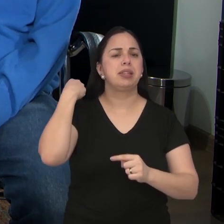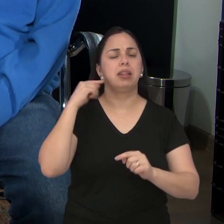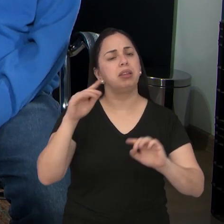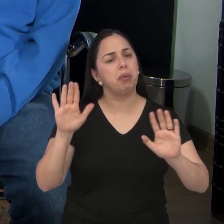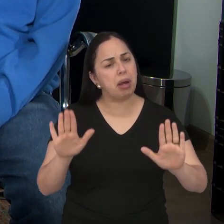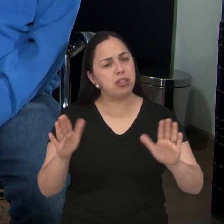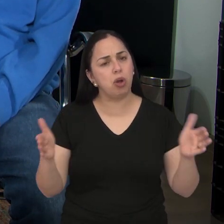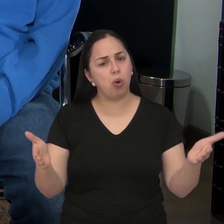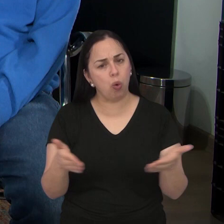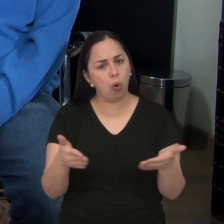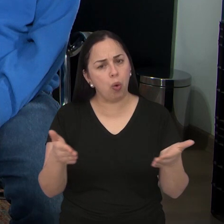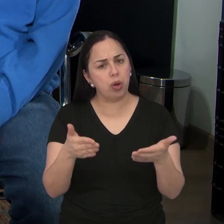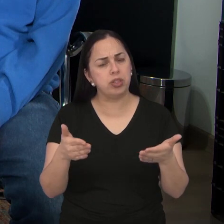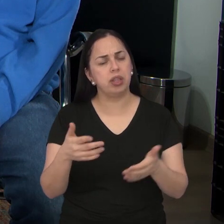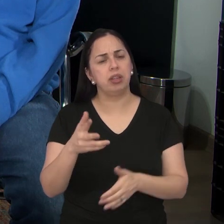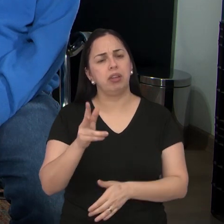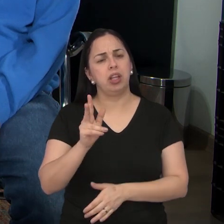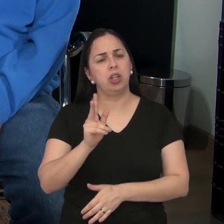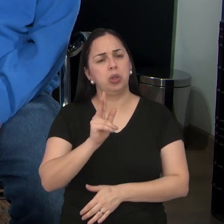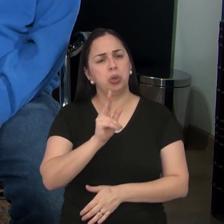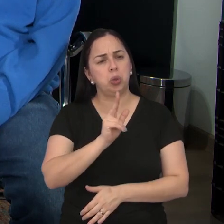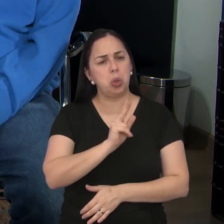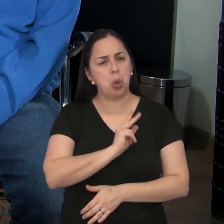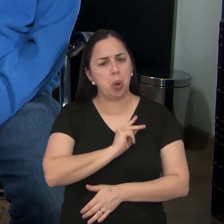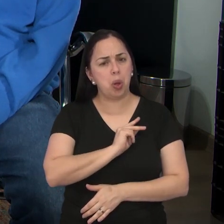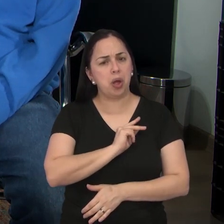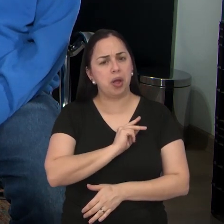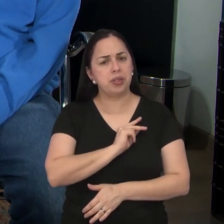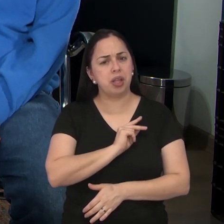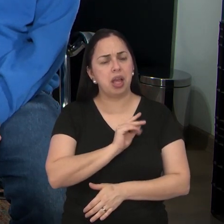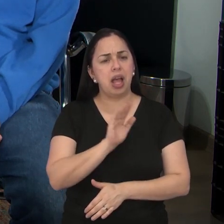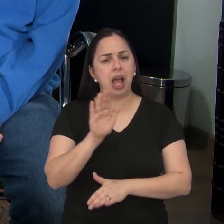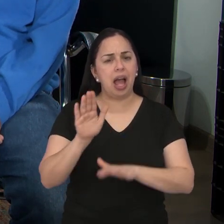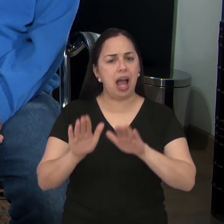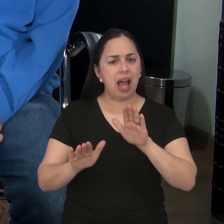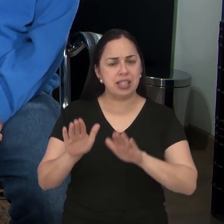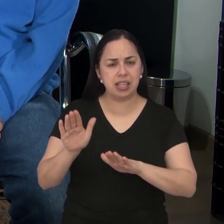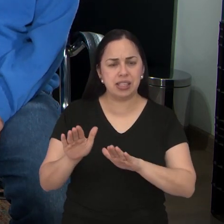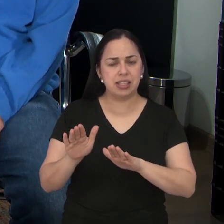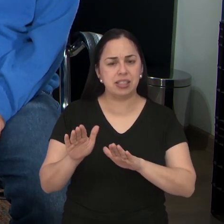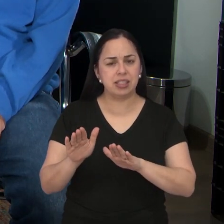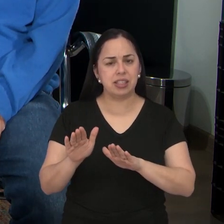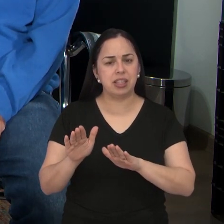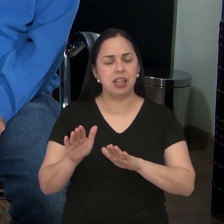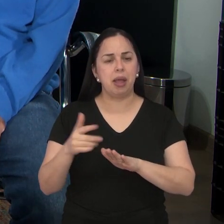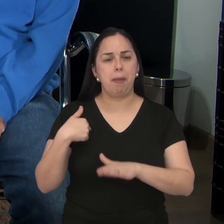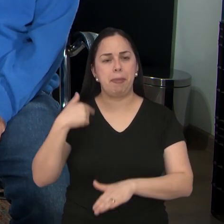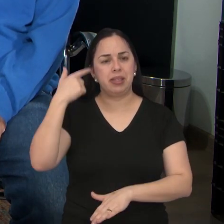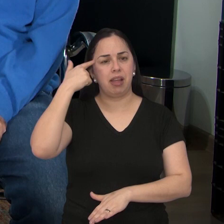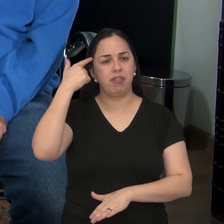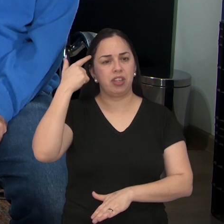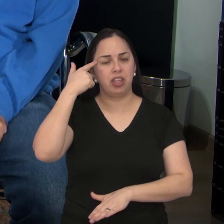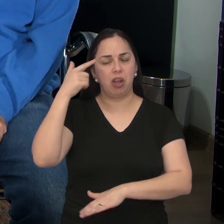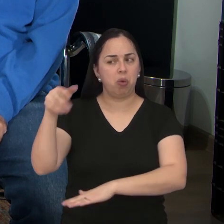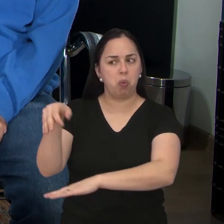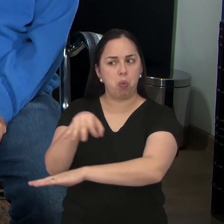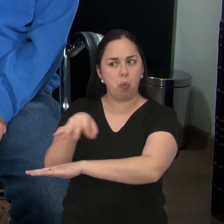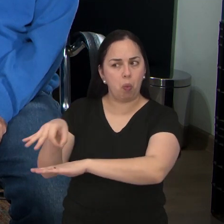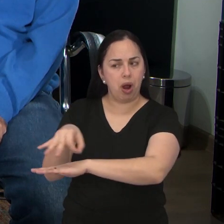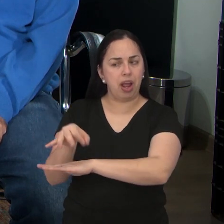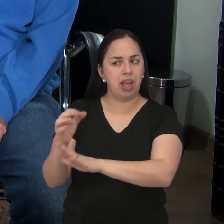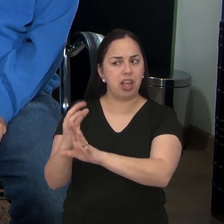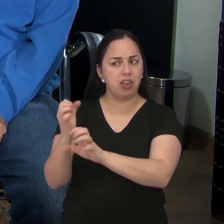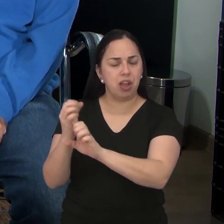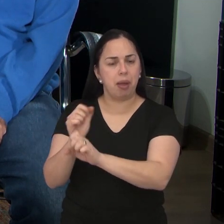tal. E ela tá, inclusive eu falei assim, nossa, muitos casos que que eu achei que era só para engenharia e arquiteto, precisa